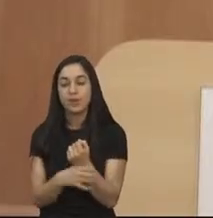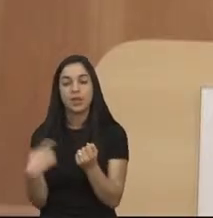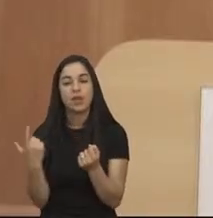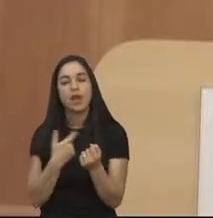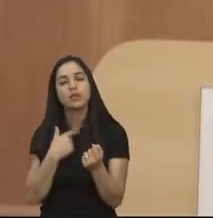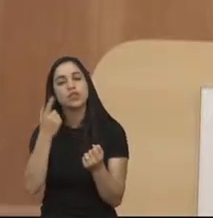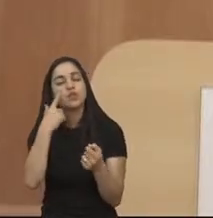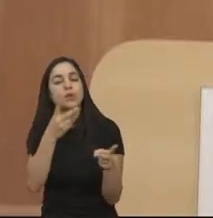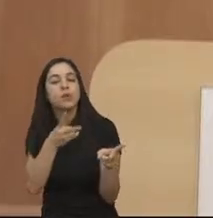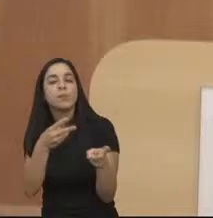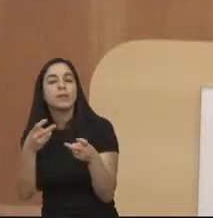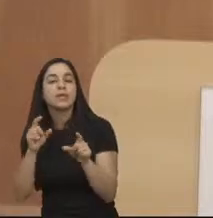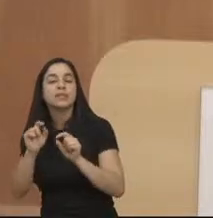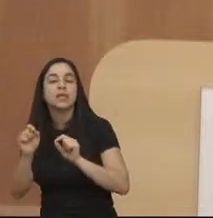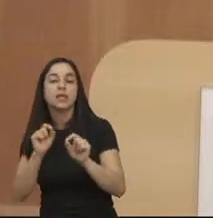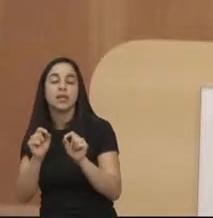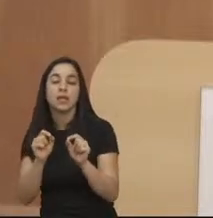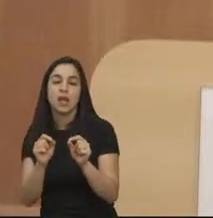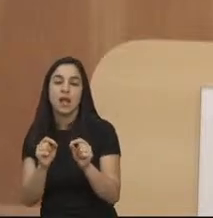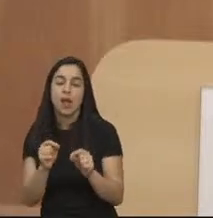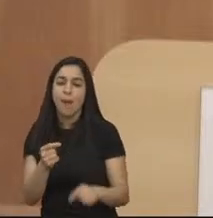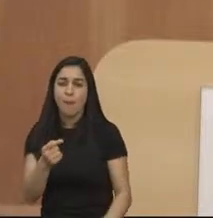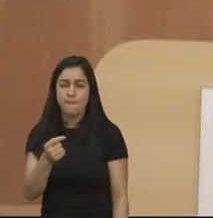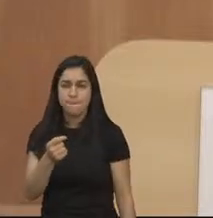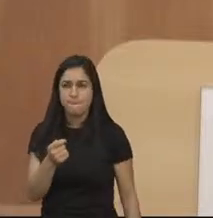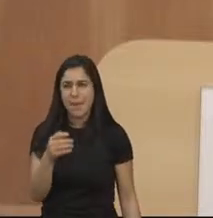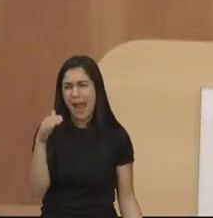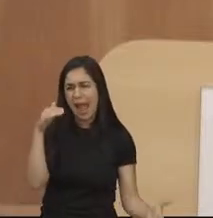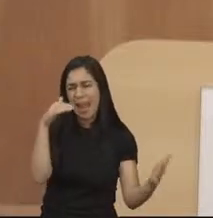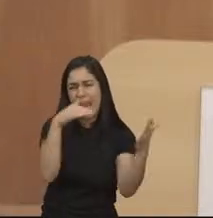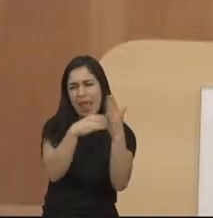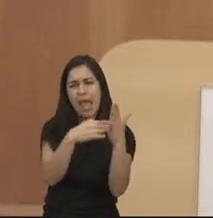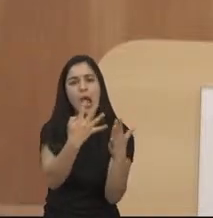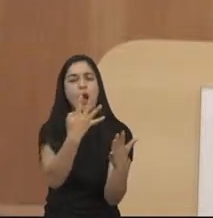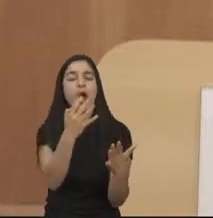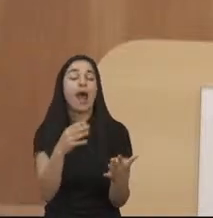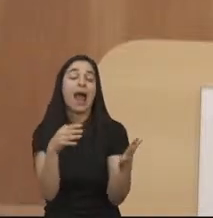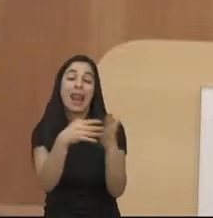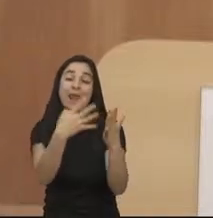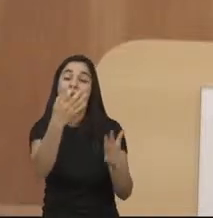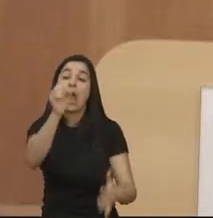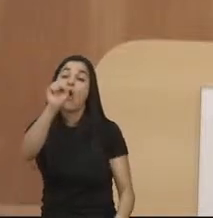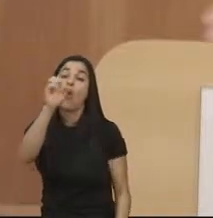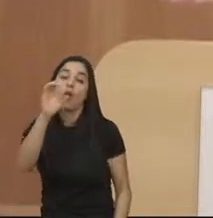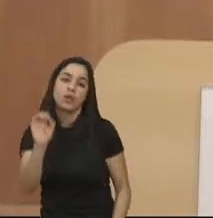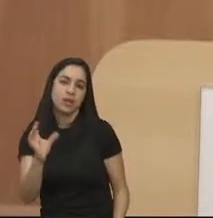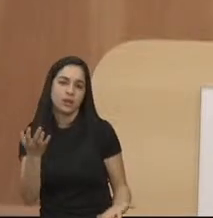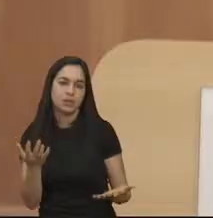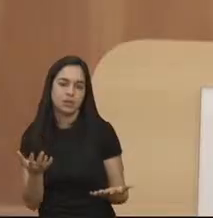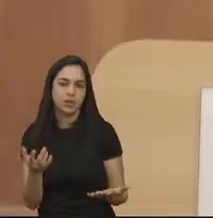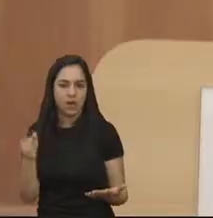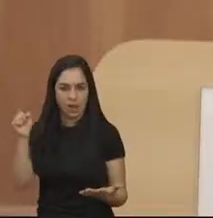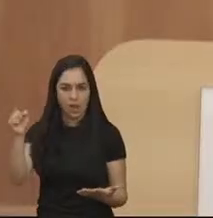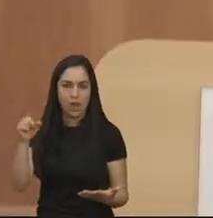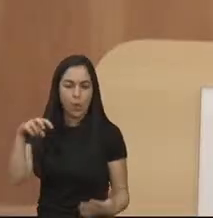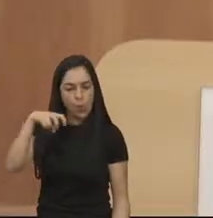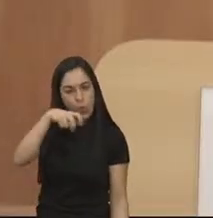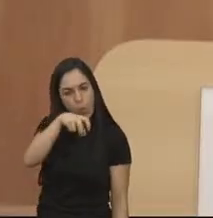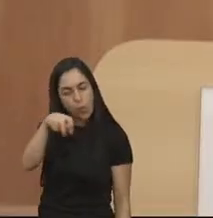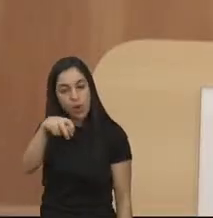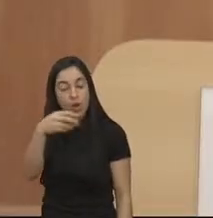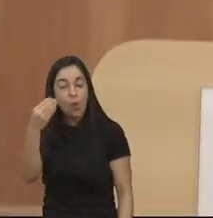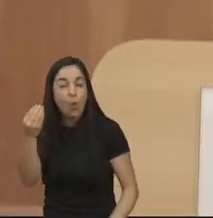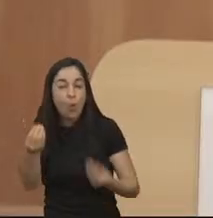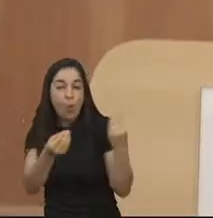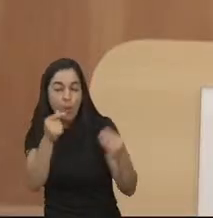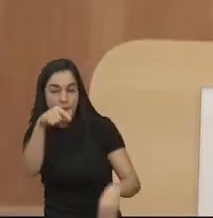que a velocidade é no máximo 80. Então, como assim que a gente vai permitir que no centro de Jacareí, uma cidade